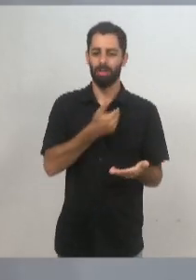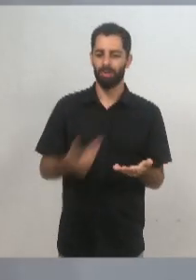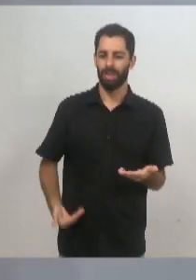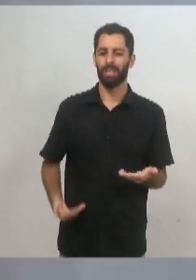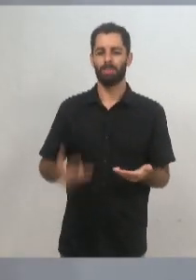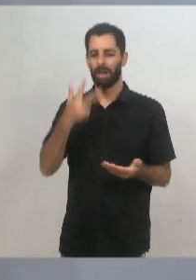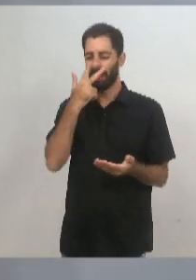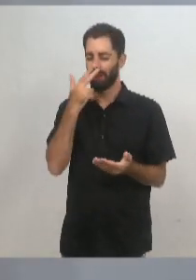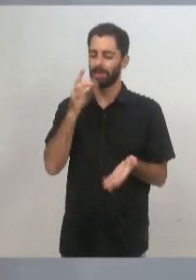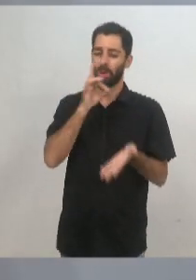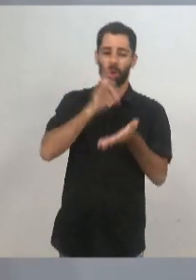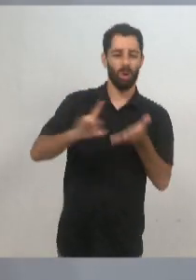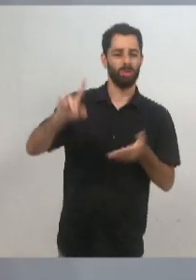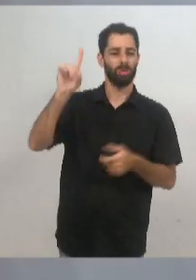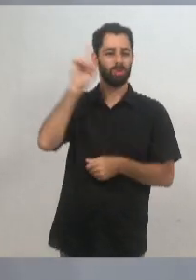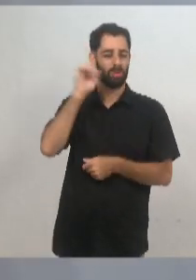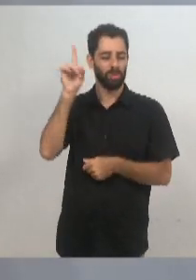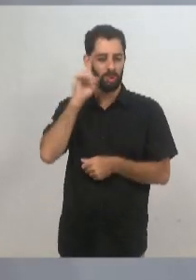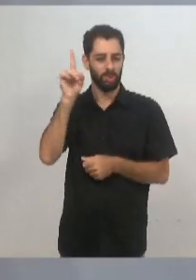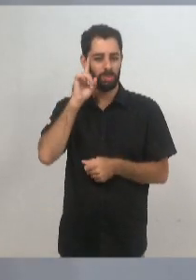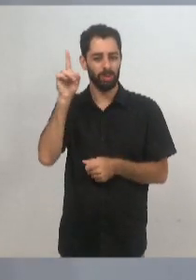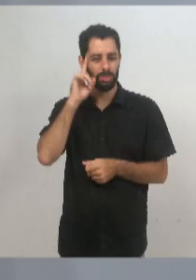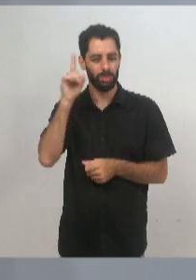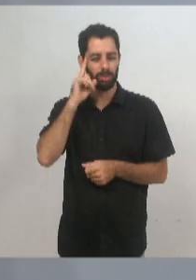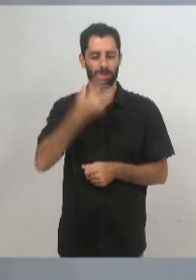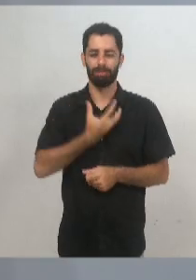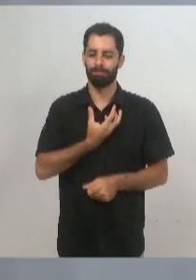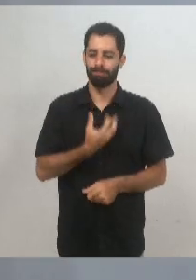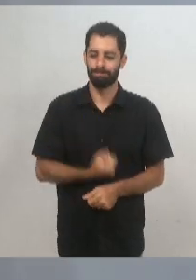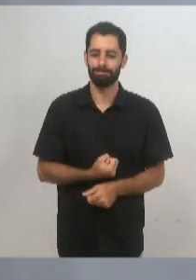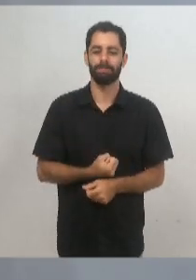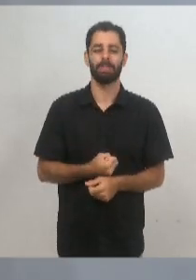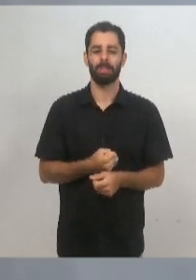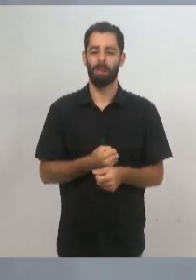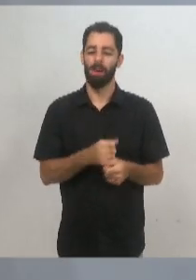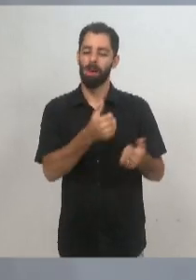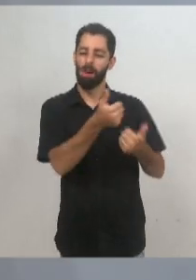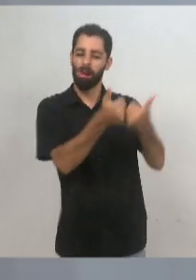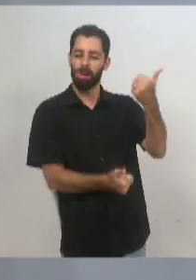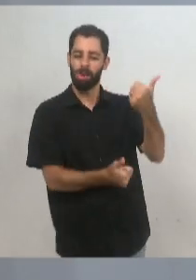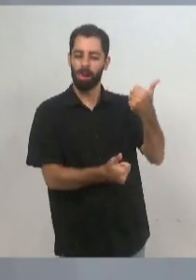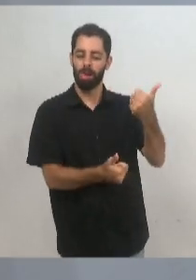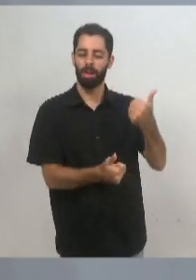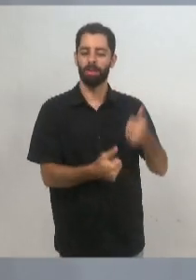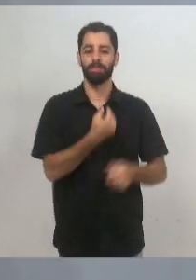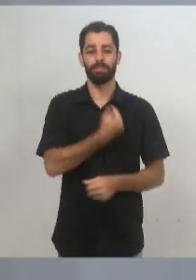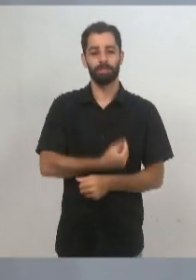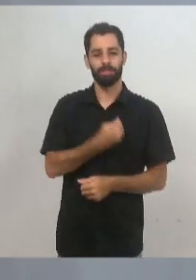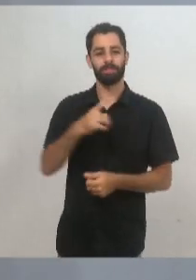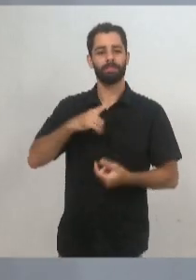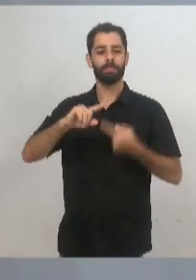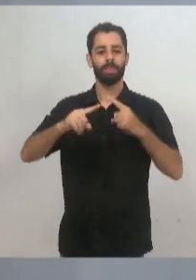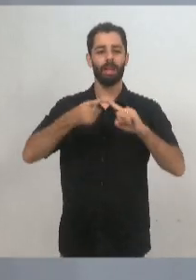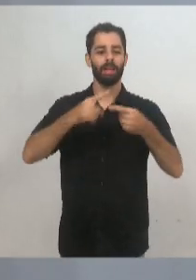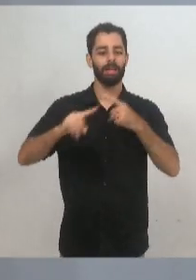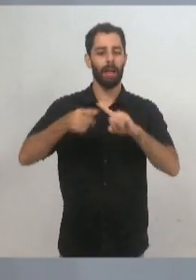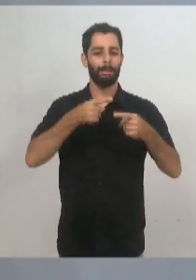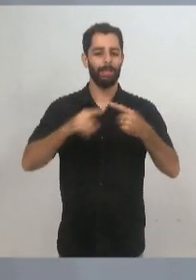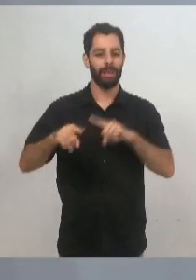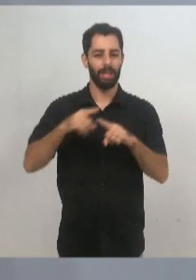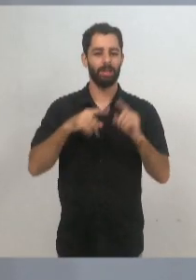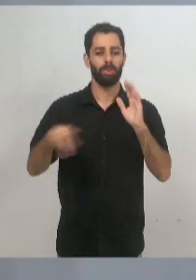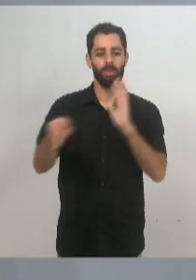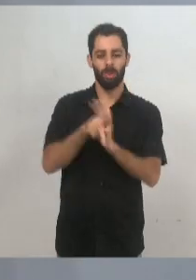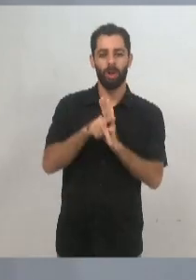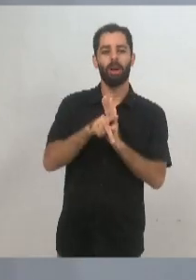isso todos os dias, de ódio, de rancor e de vinganças. E existe um alinhamento do